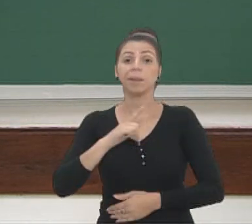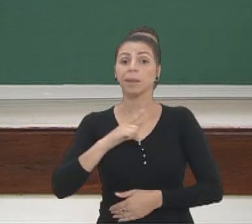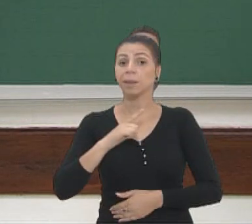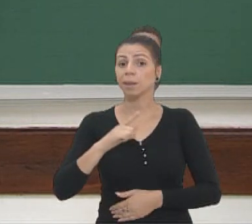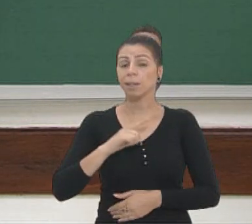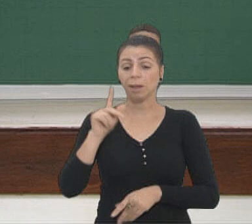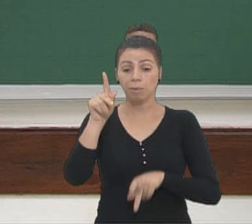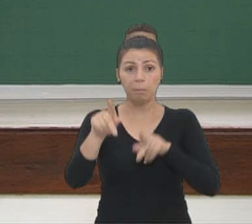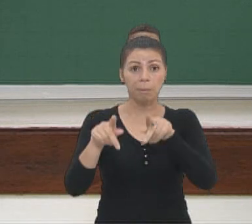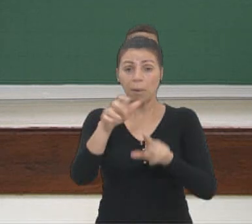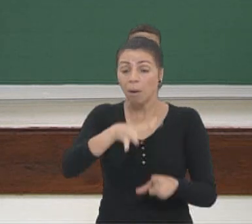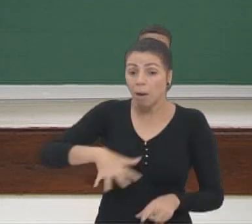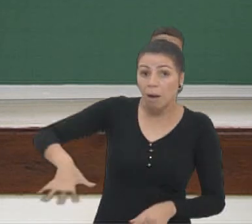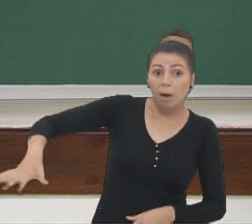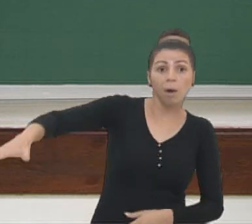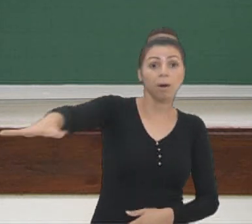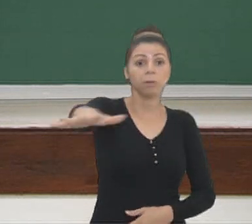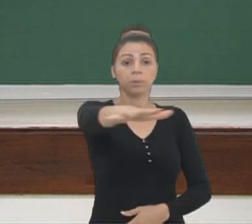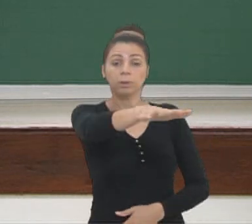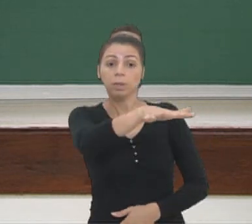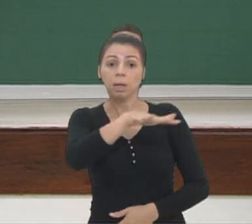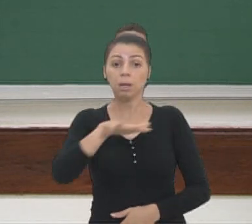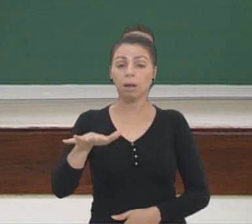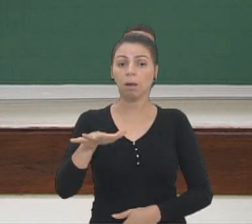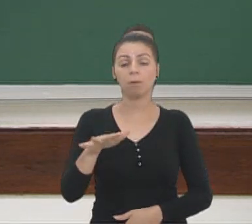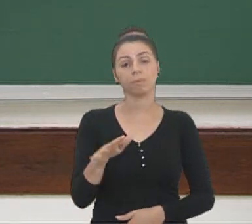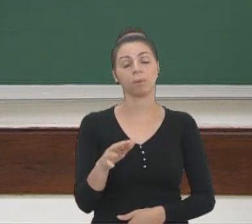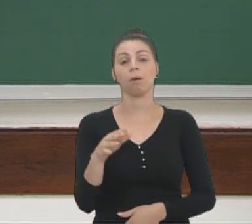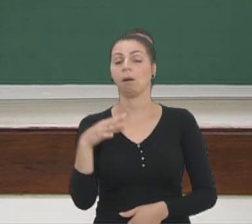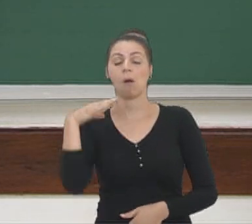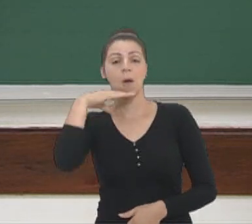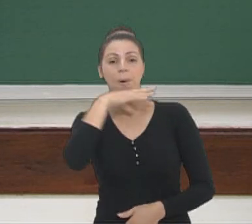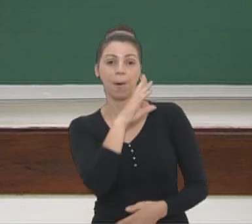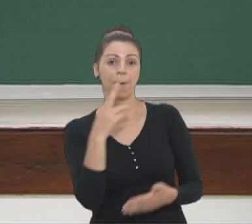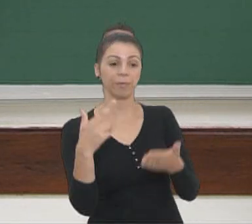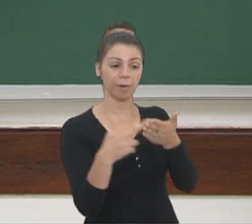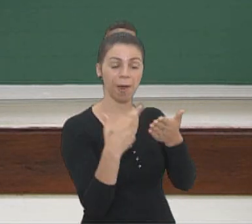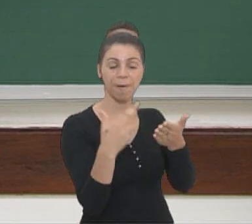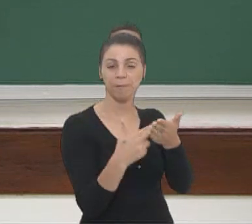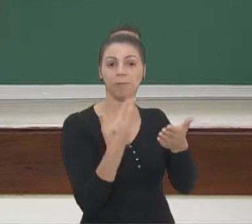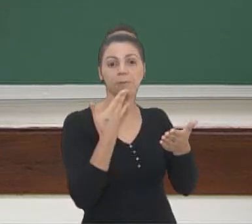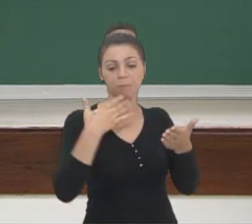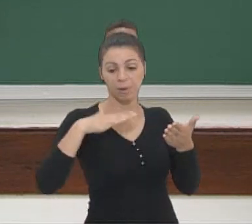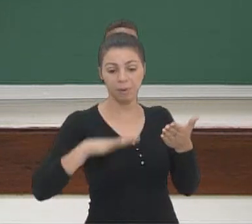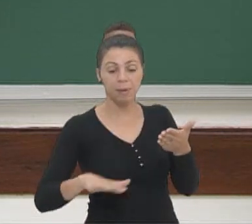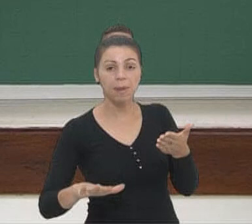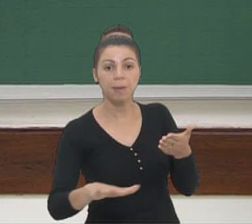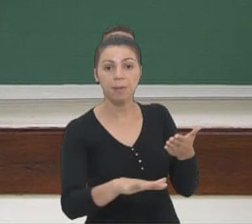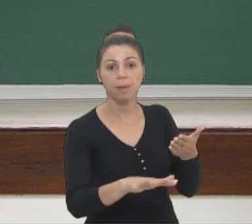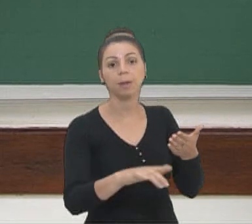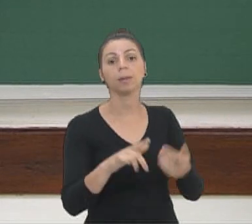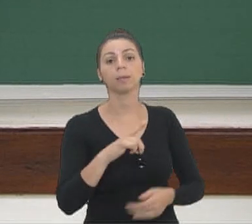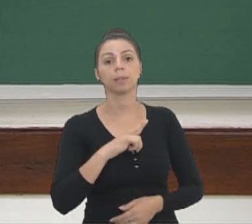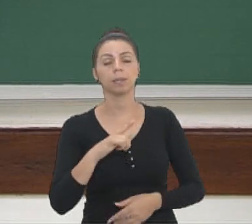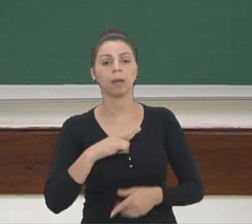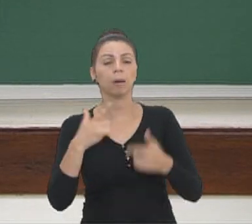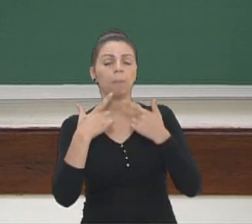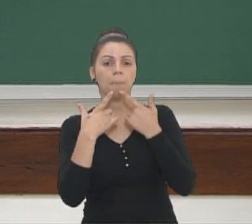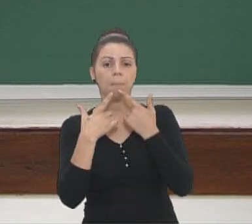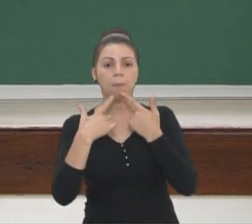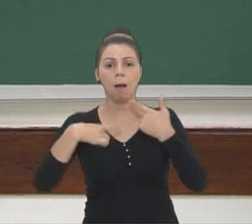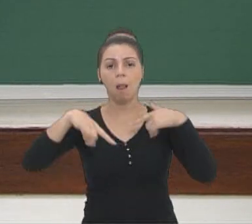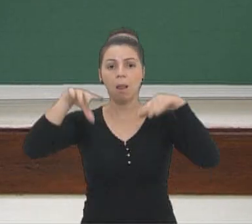geral. Né? Claro que às vezes está numa revista de criança, para criança, ele vai ter uma linguagem